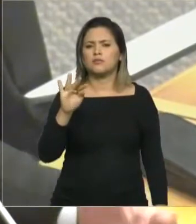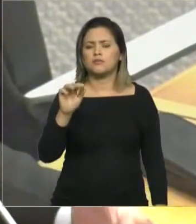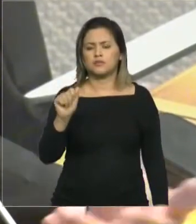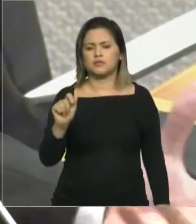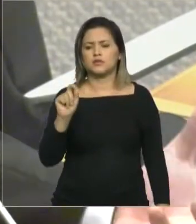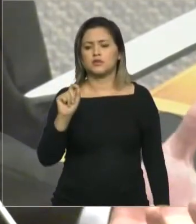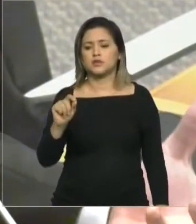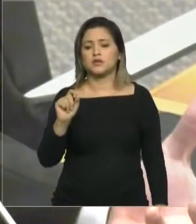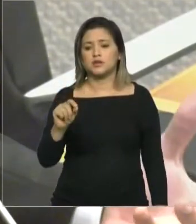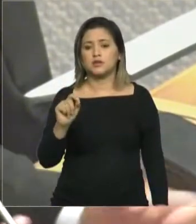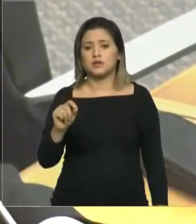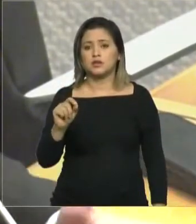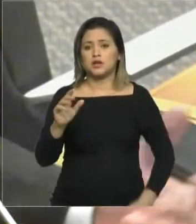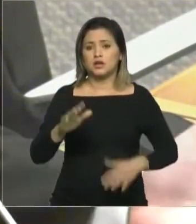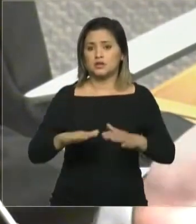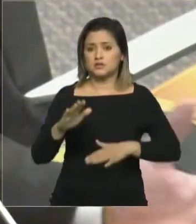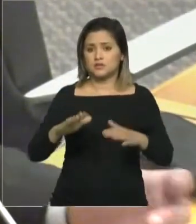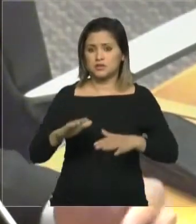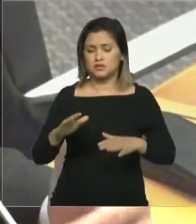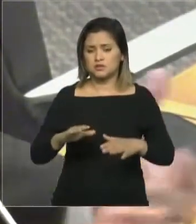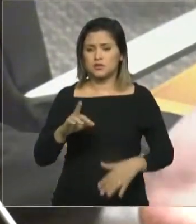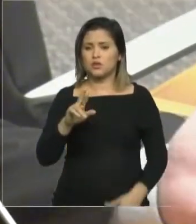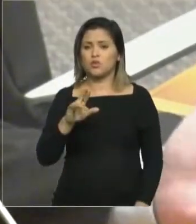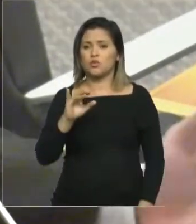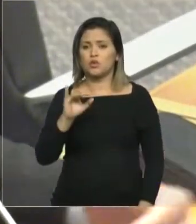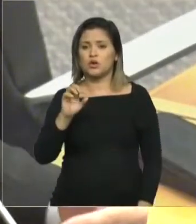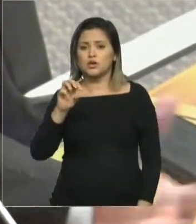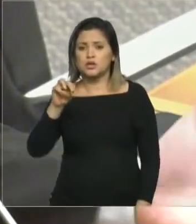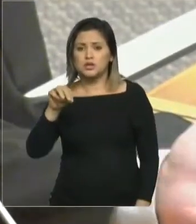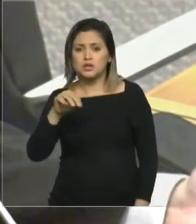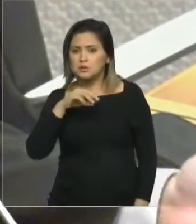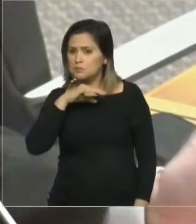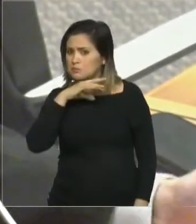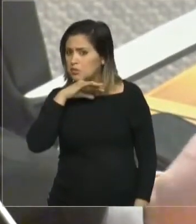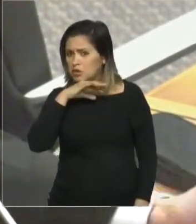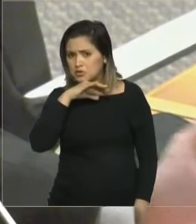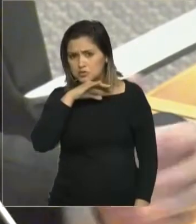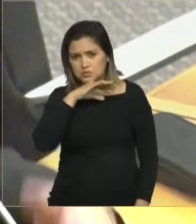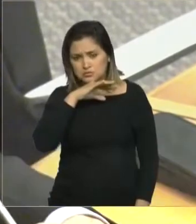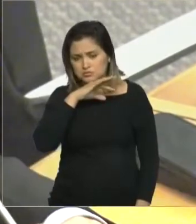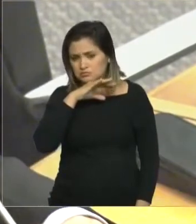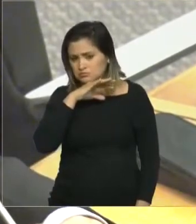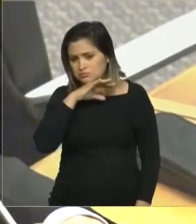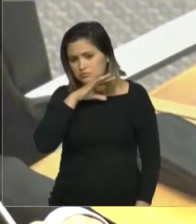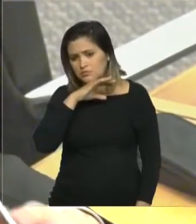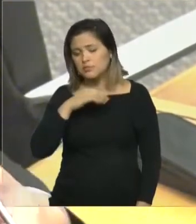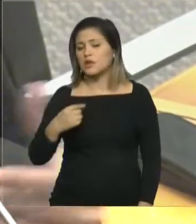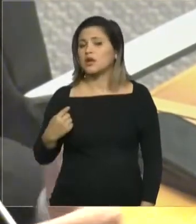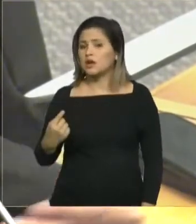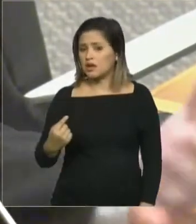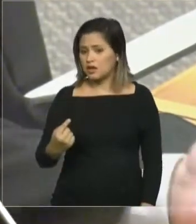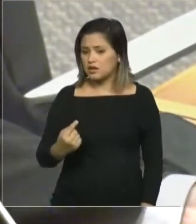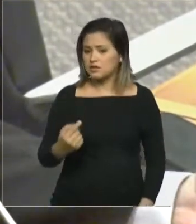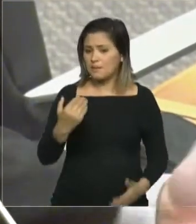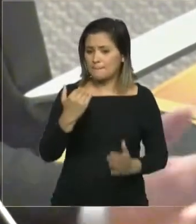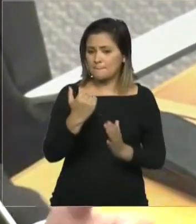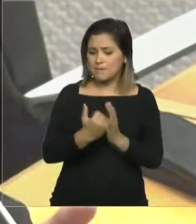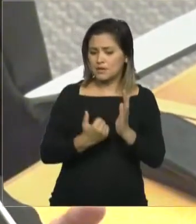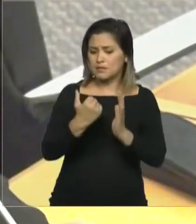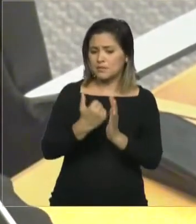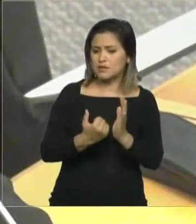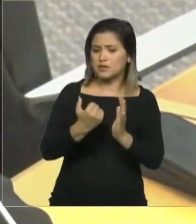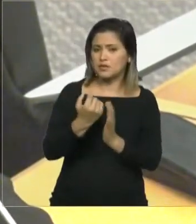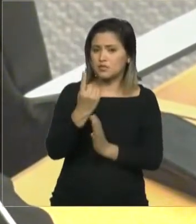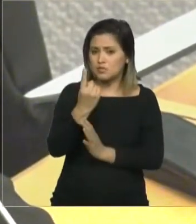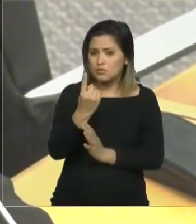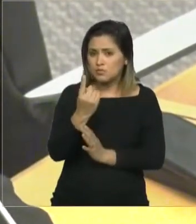vezes a função renal. Para quem não sabe, cada um de nós perde 1% da função renal até os 40 anos, então é só fazer as contas que você